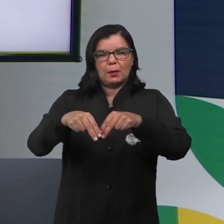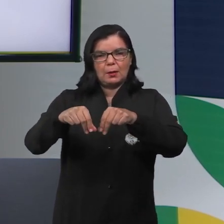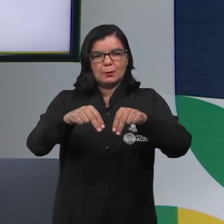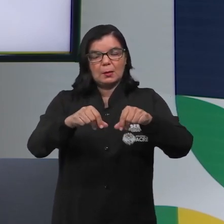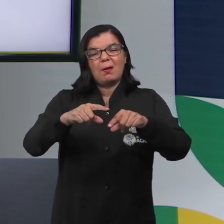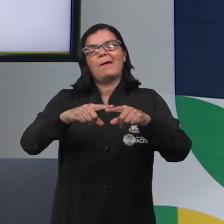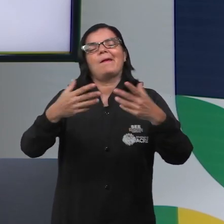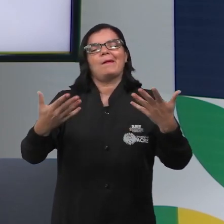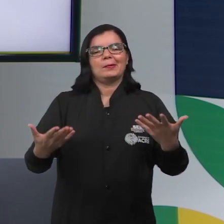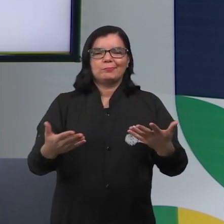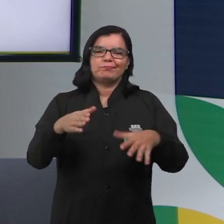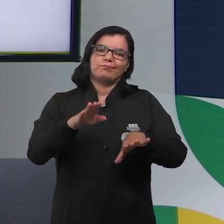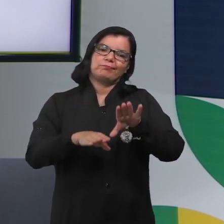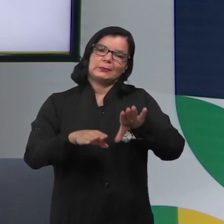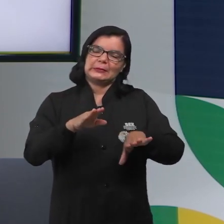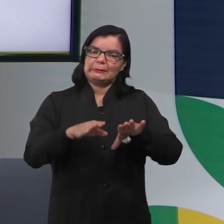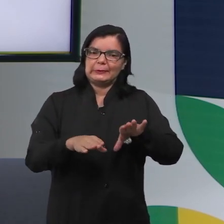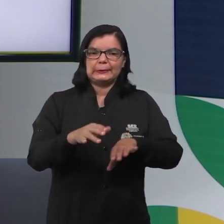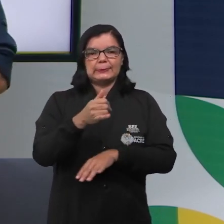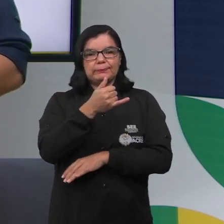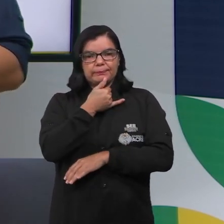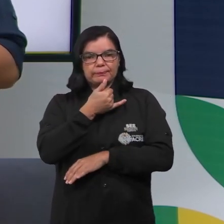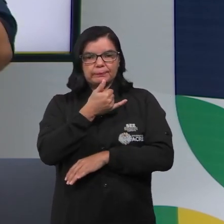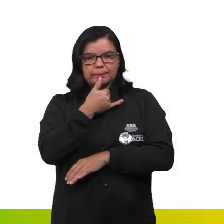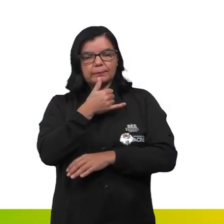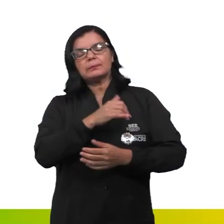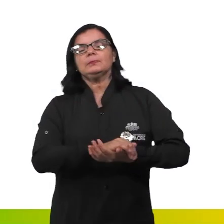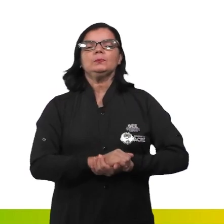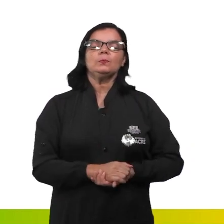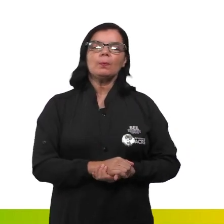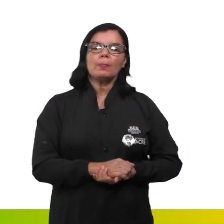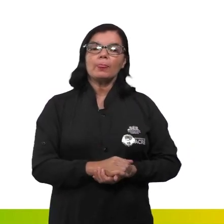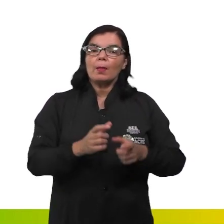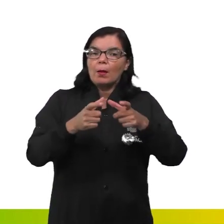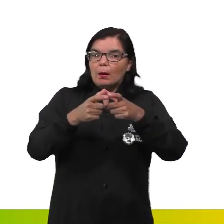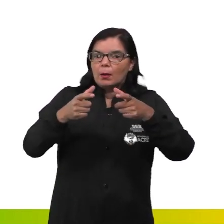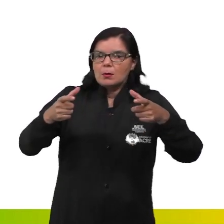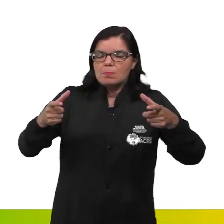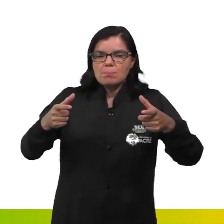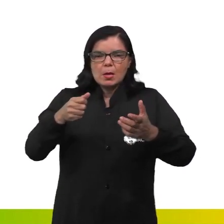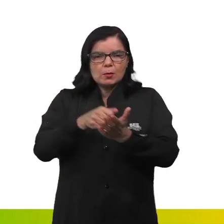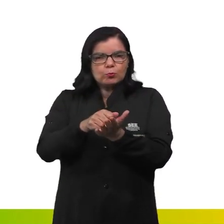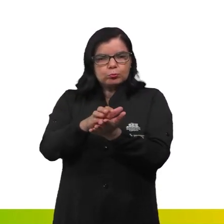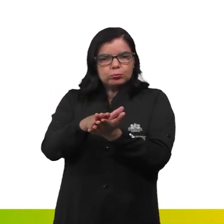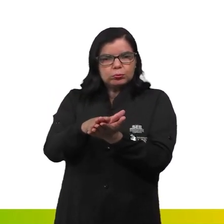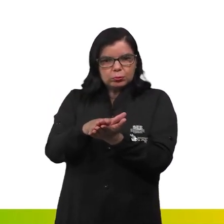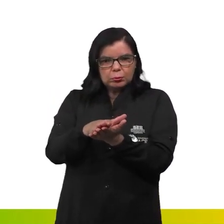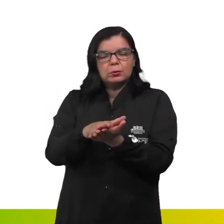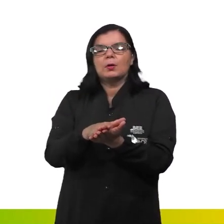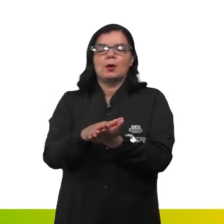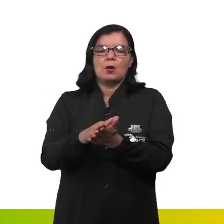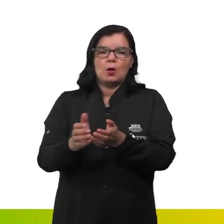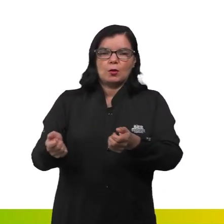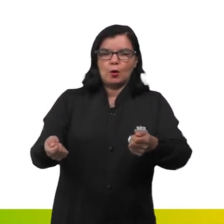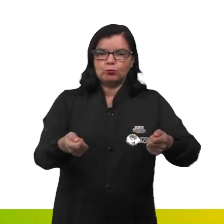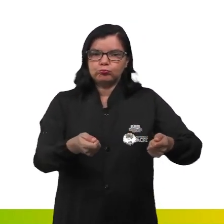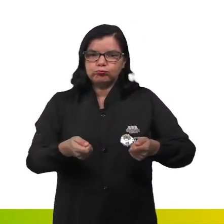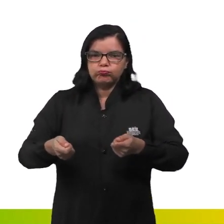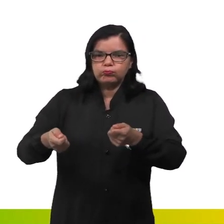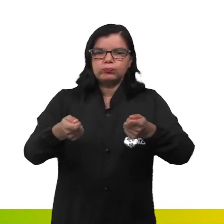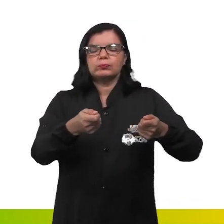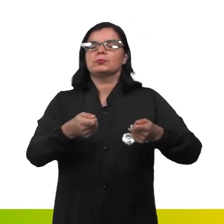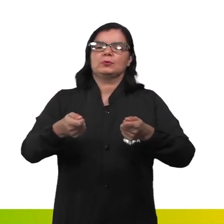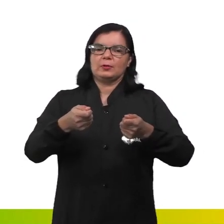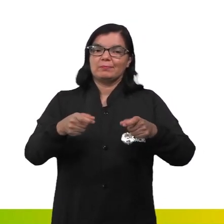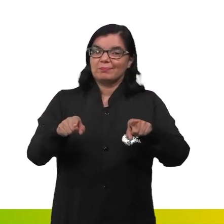algo assim, muitas vezes desumano, tá? Então, aumentam-se as ameaças. Garimpo ilegal, cresce nas